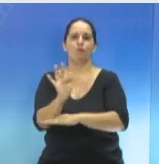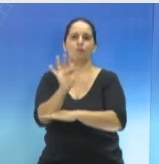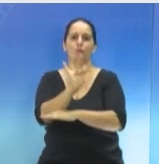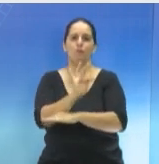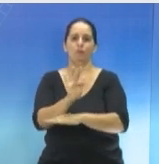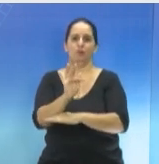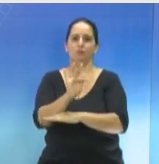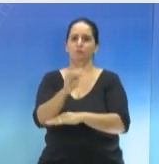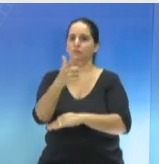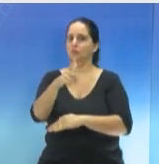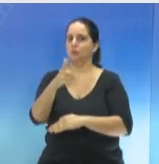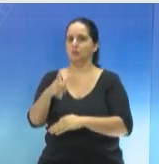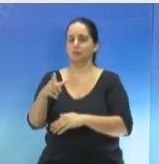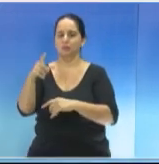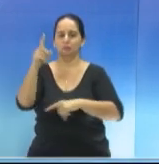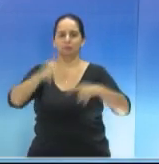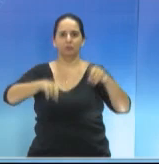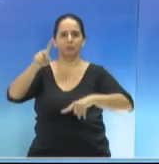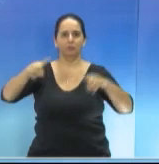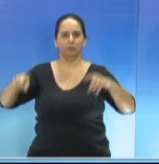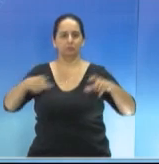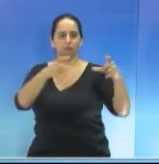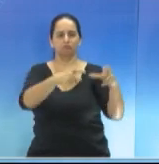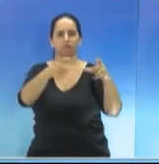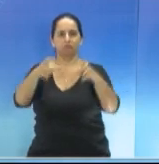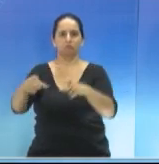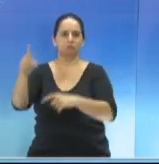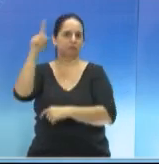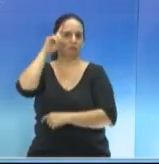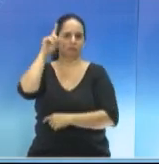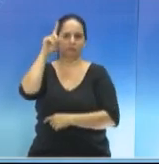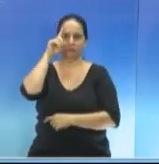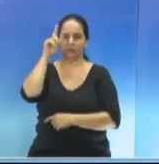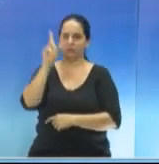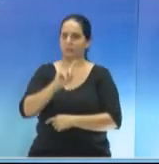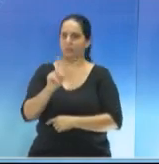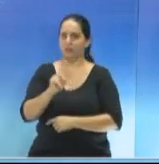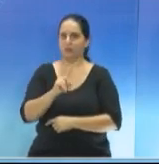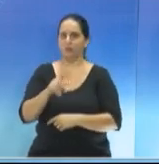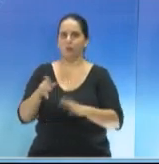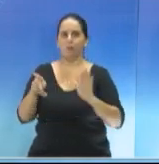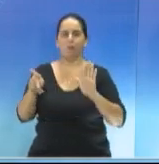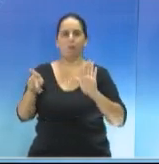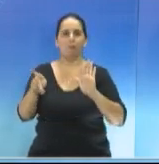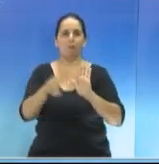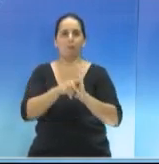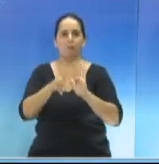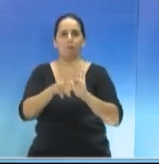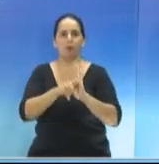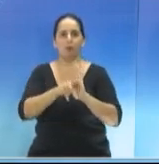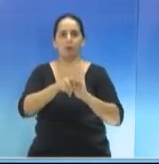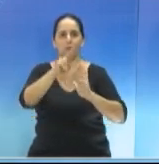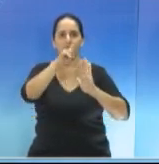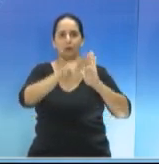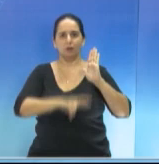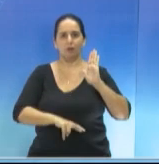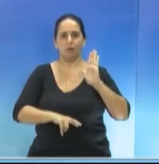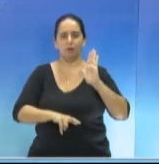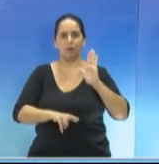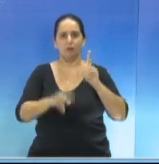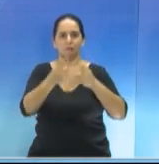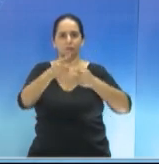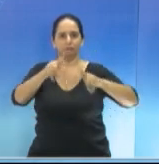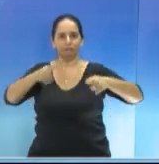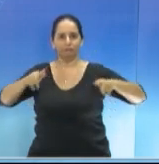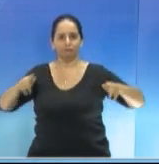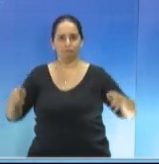né? Não é uma linguagem coloquial do dia a dia, né? Ela é uma característica protocolar, tem um rito protocolo aí nessa